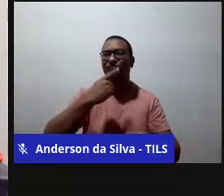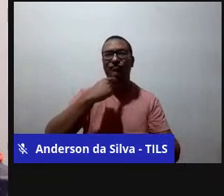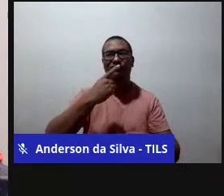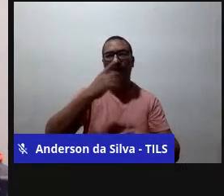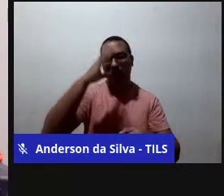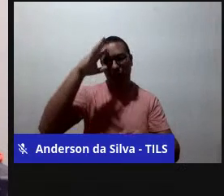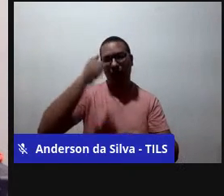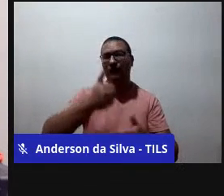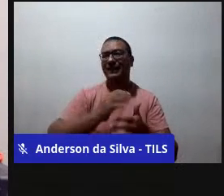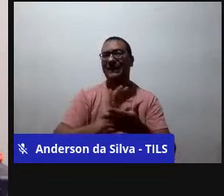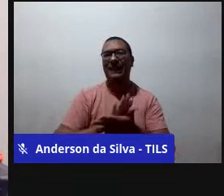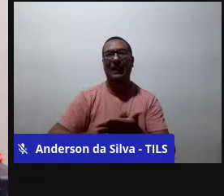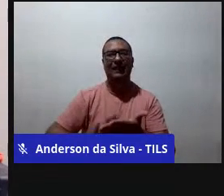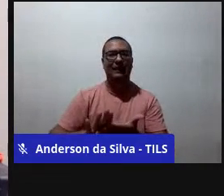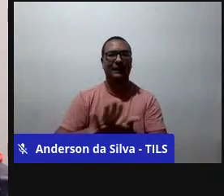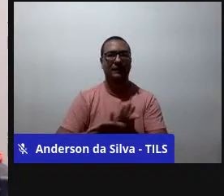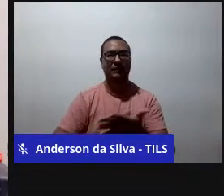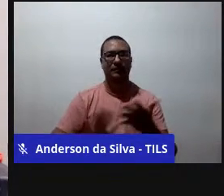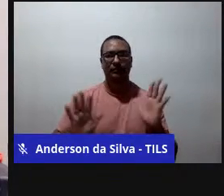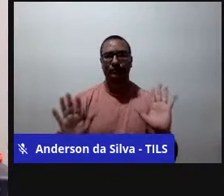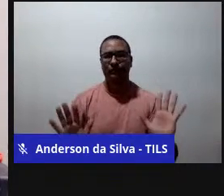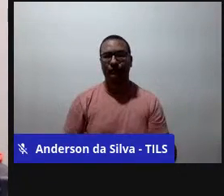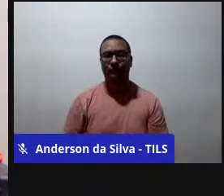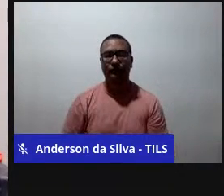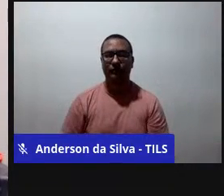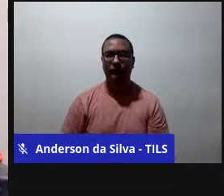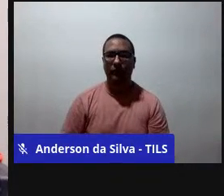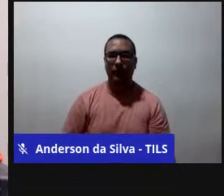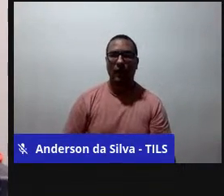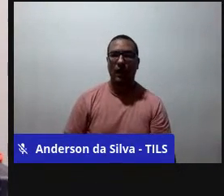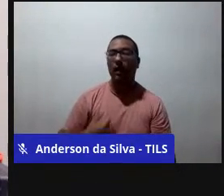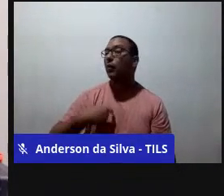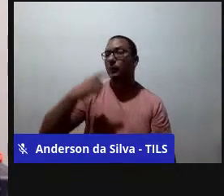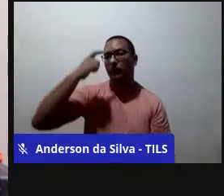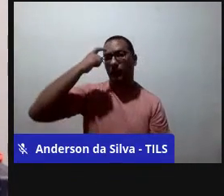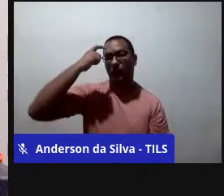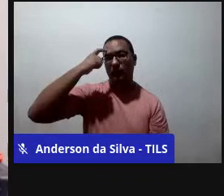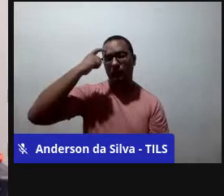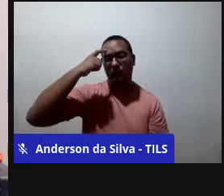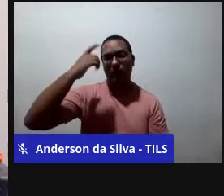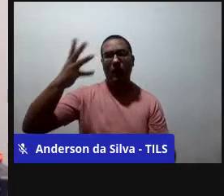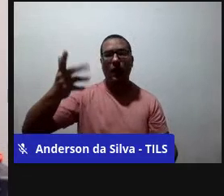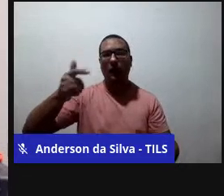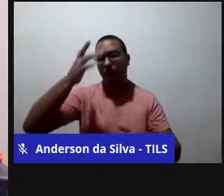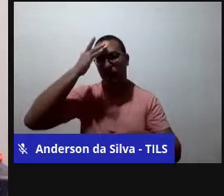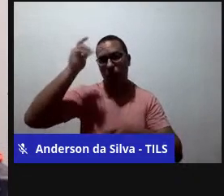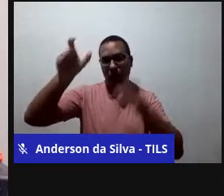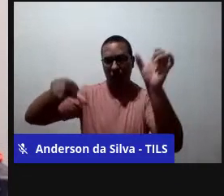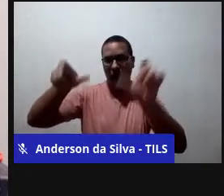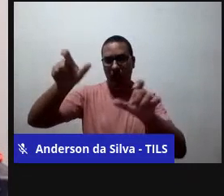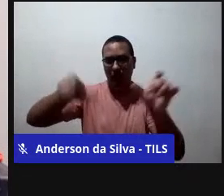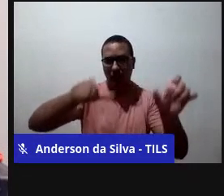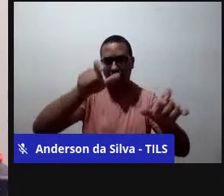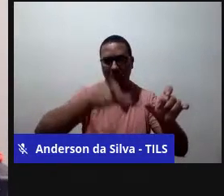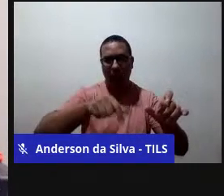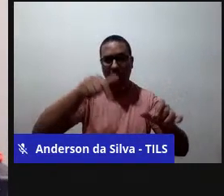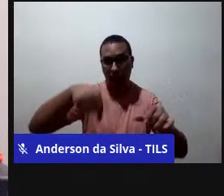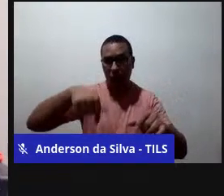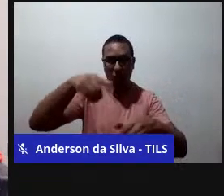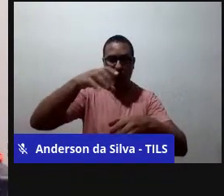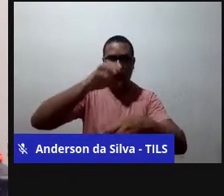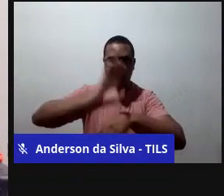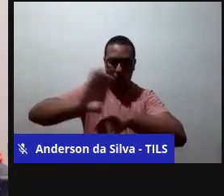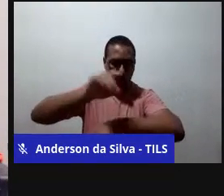né? Por isso que eu gosto muito de ver várias pessoas aqui do ponto de vista do curso de pedagogia,